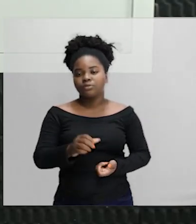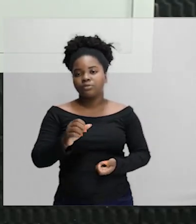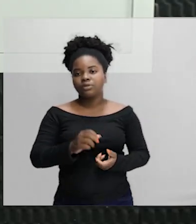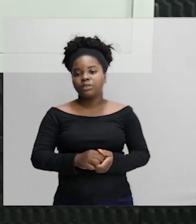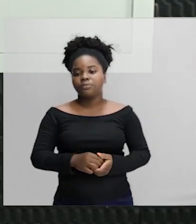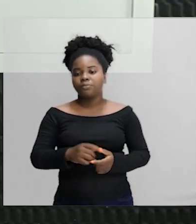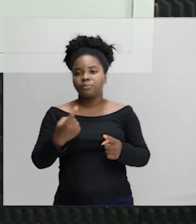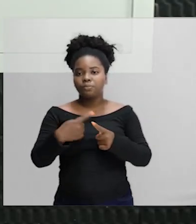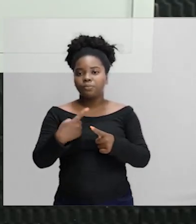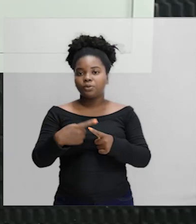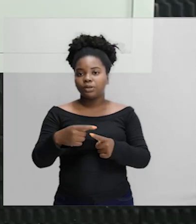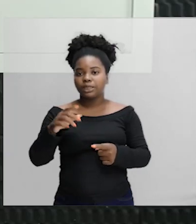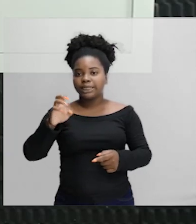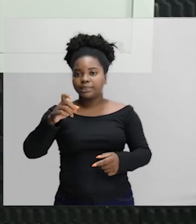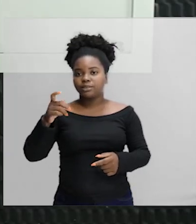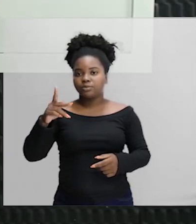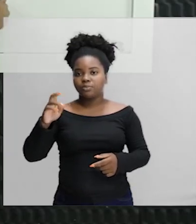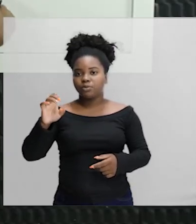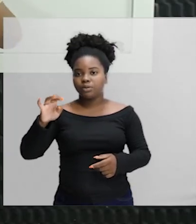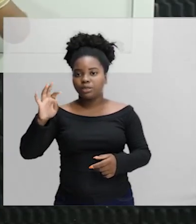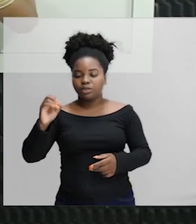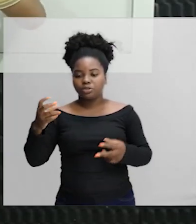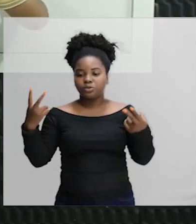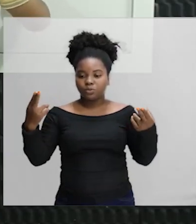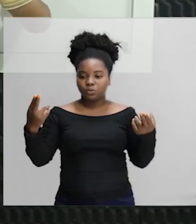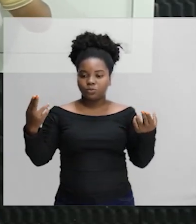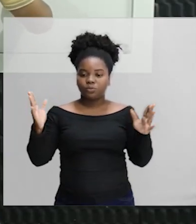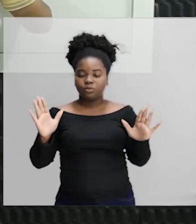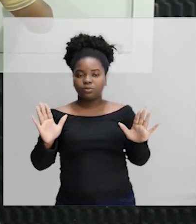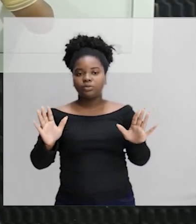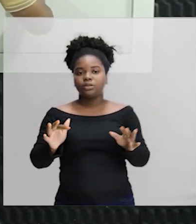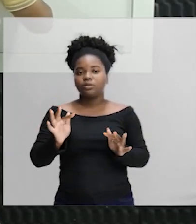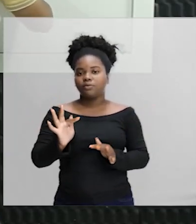seus expoentes eles são simétricos, então a força